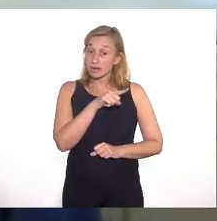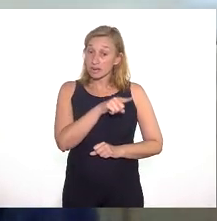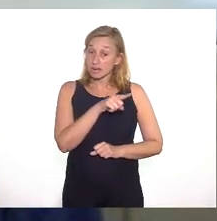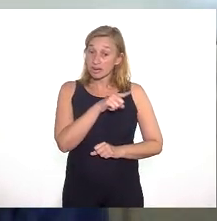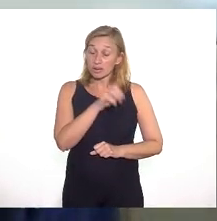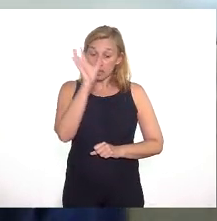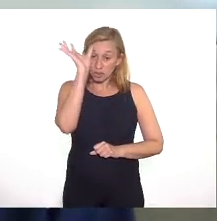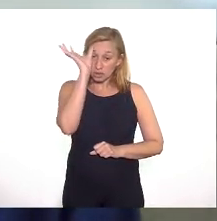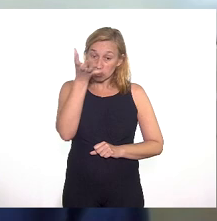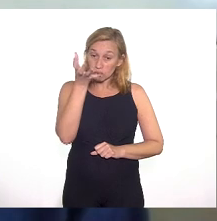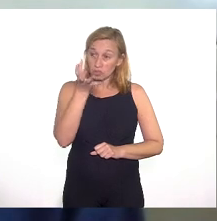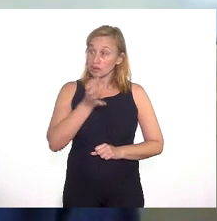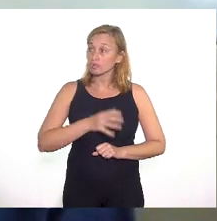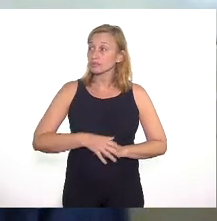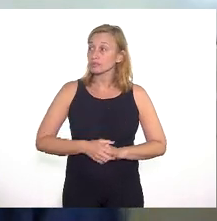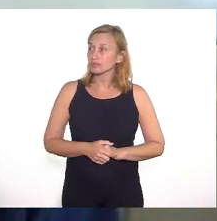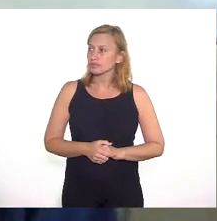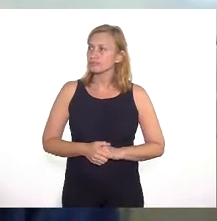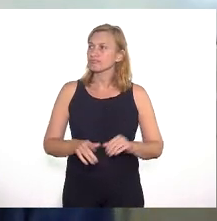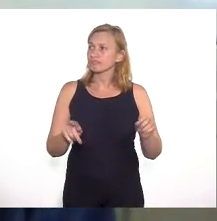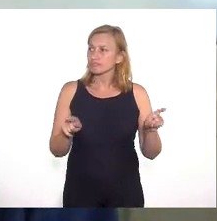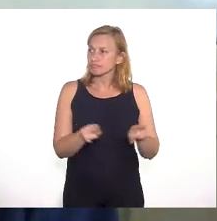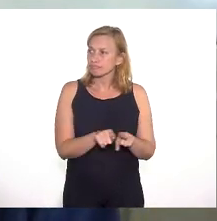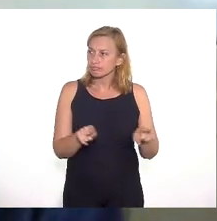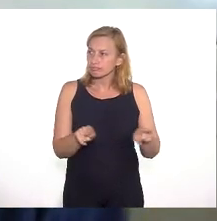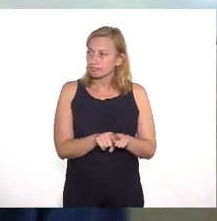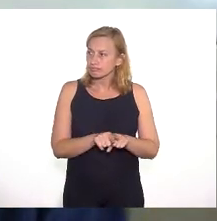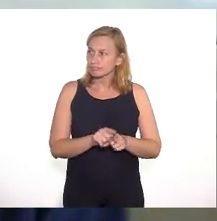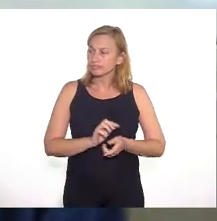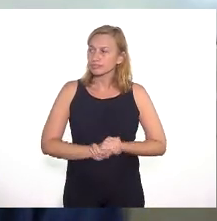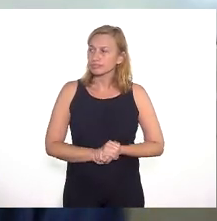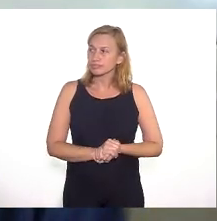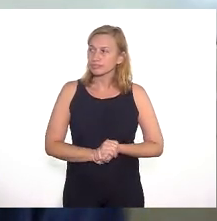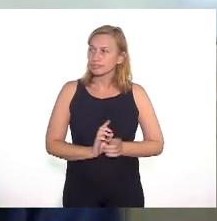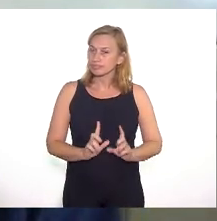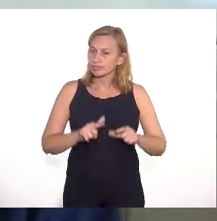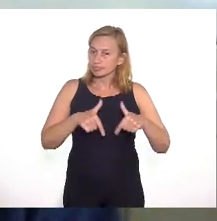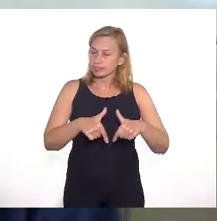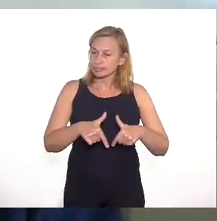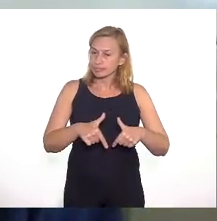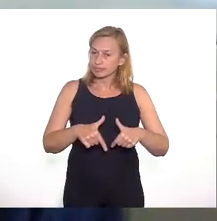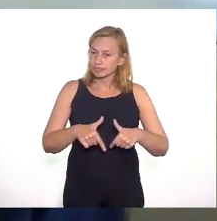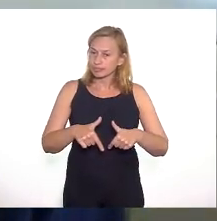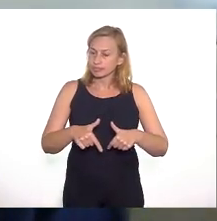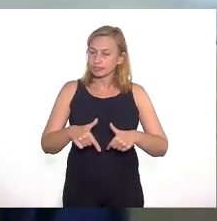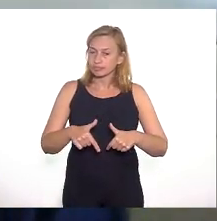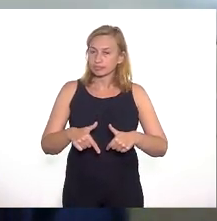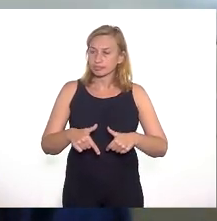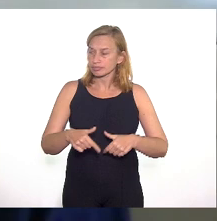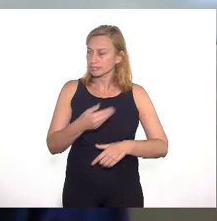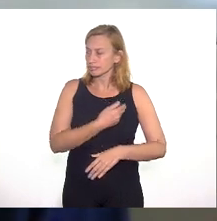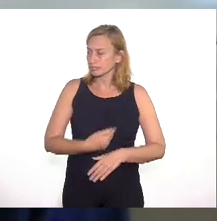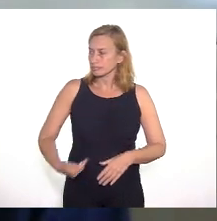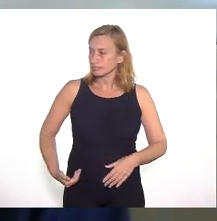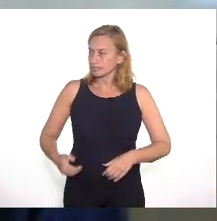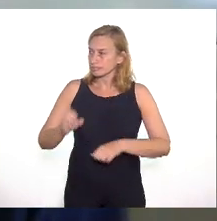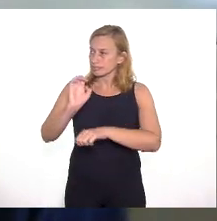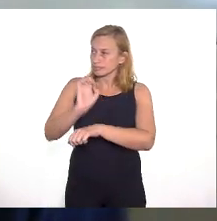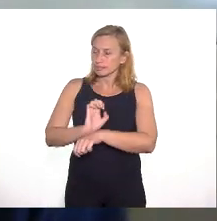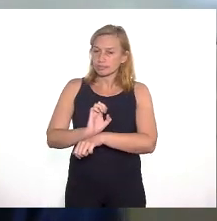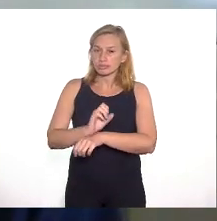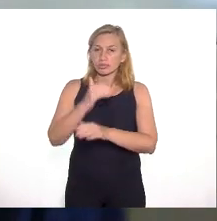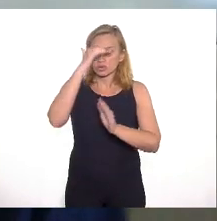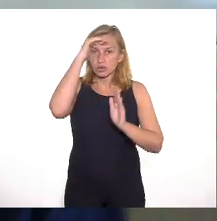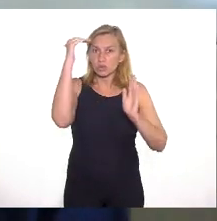medidas necessárias de também agir perante o governo do Estado para que